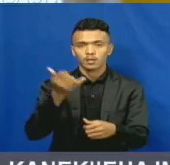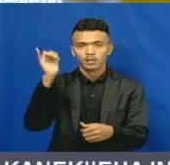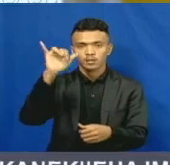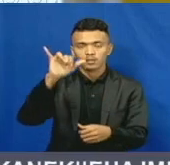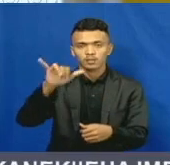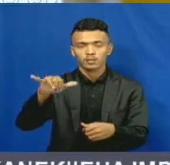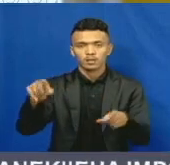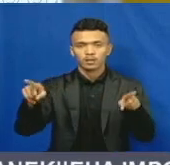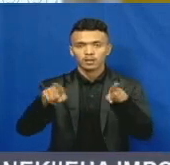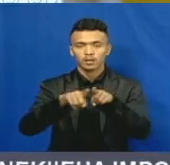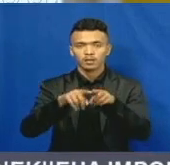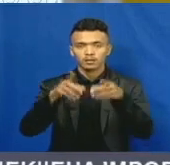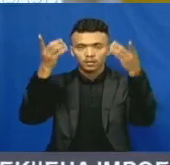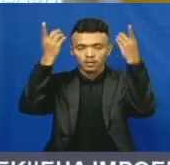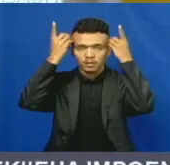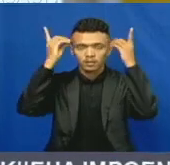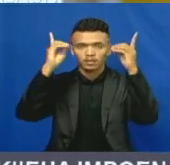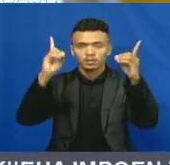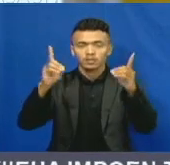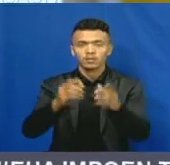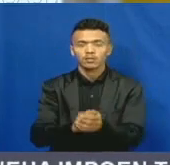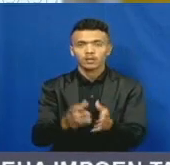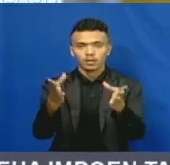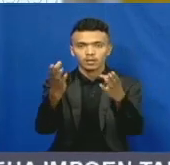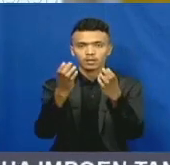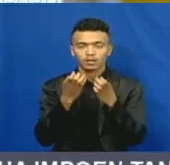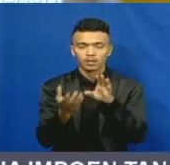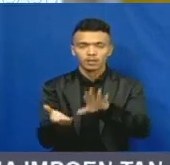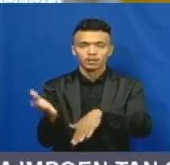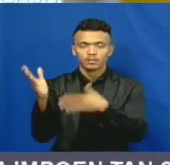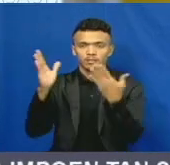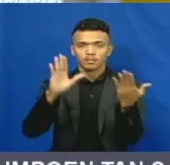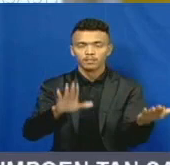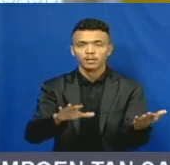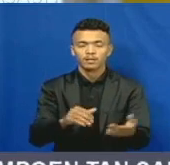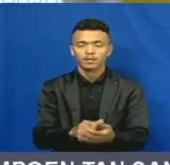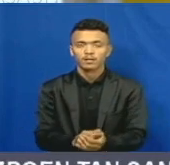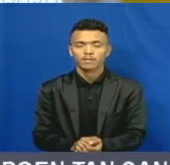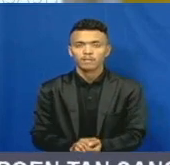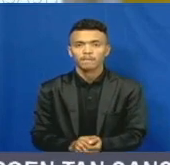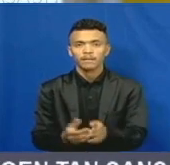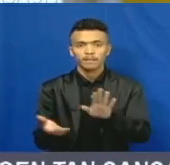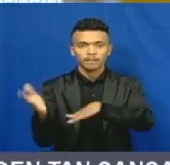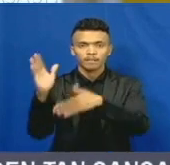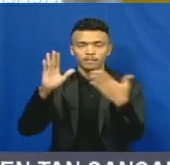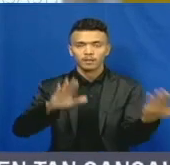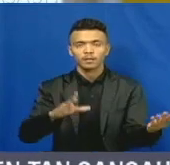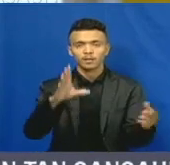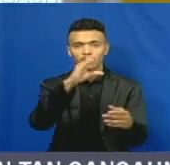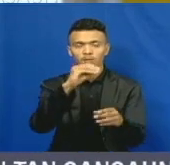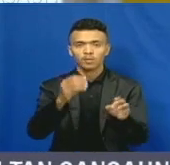decidido, determinado, a karak diangkata mate. Ini mak palavar de ordem de angkata mate kamuris